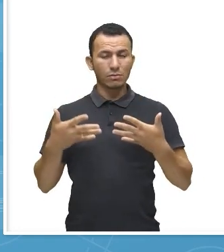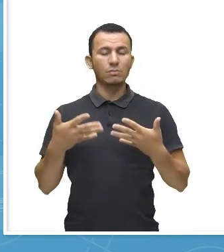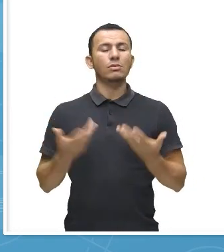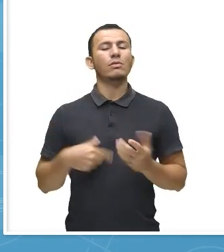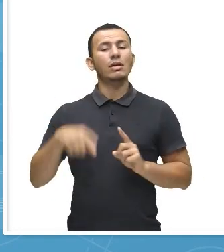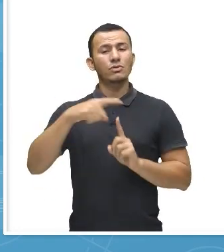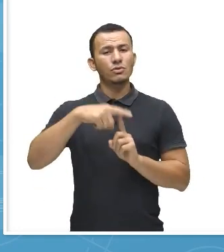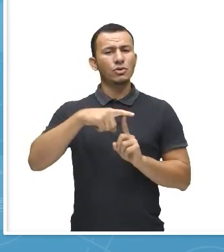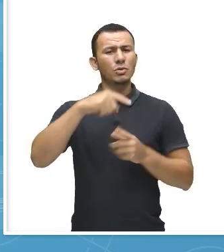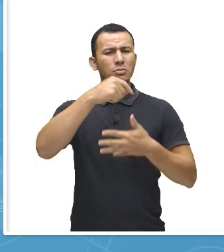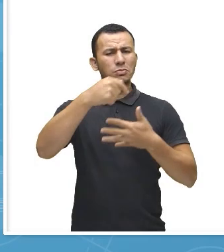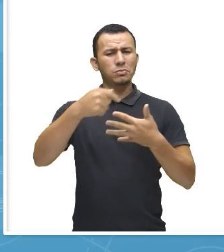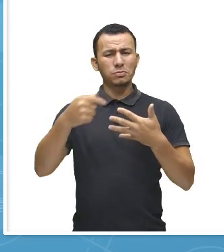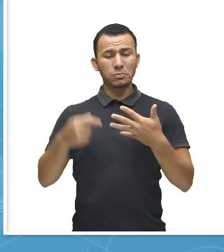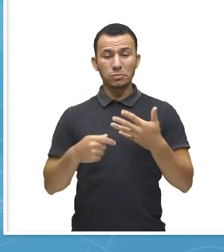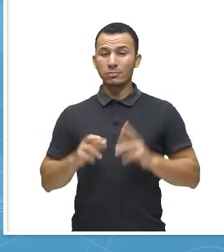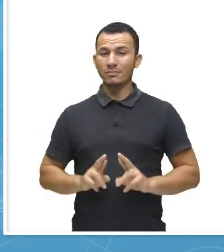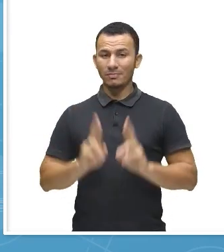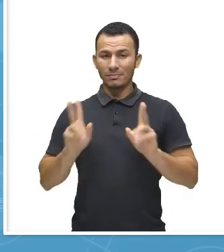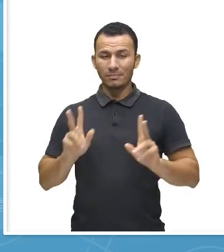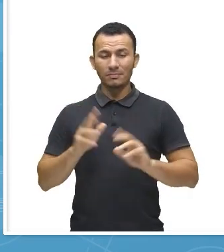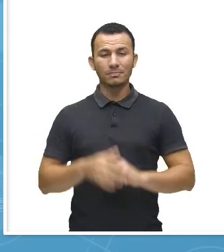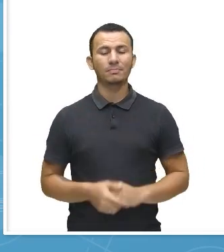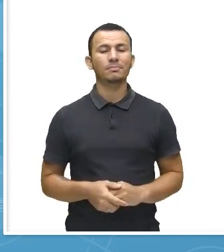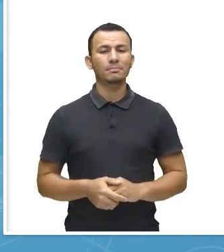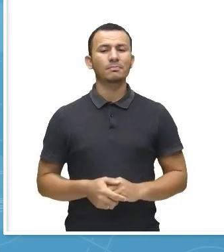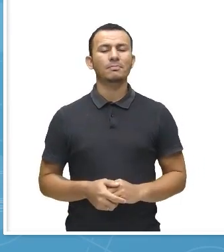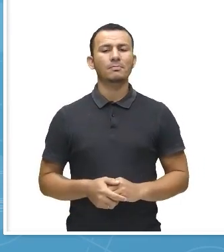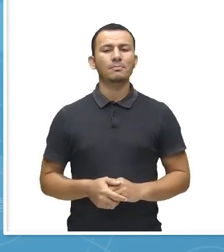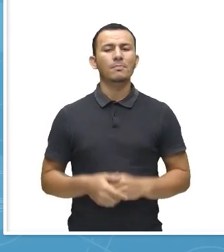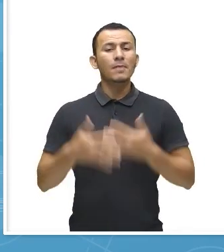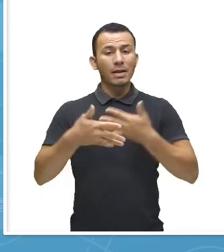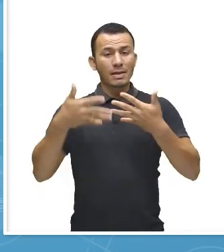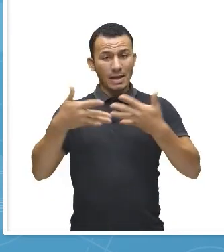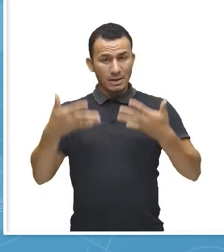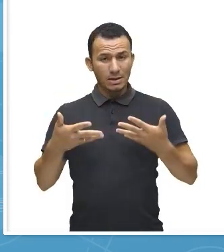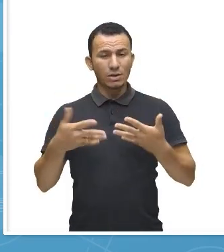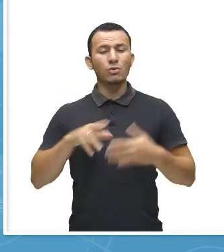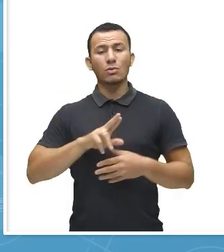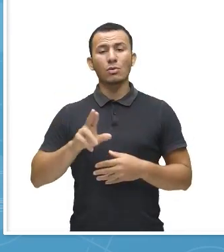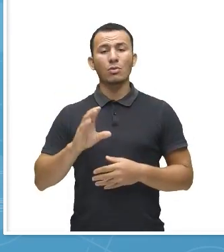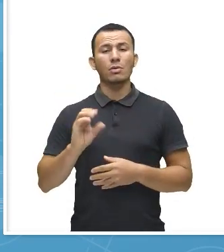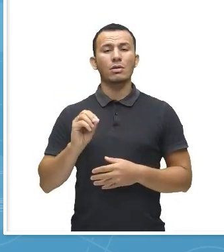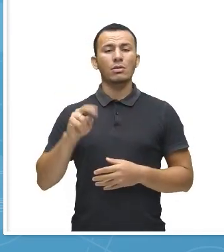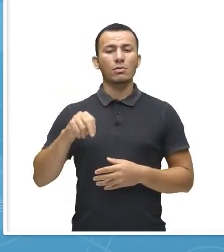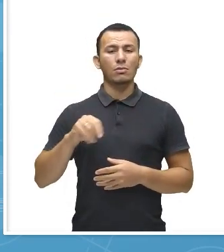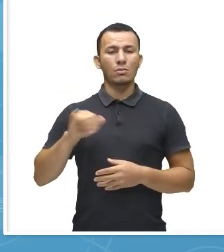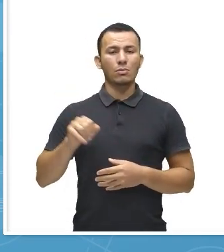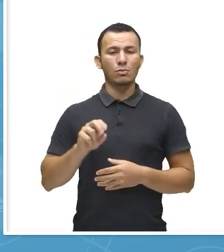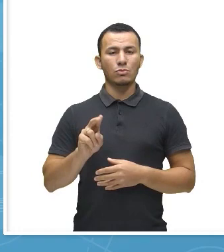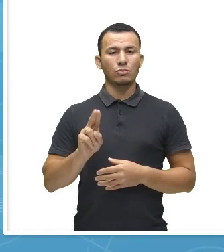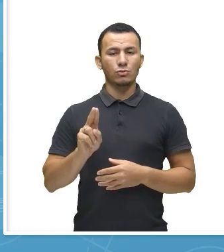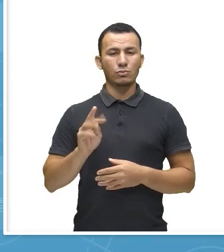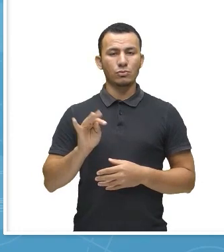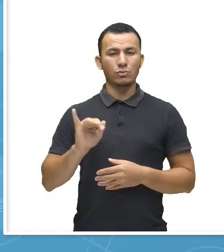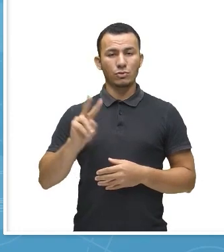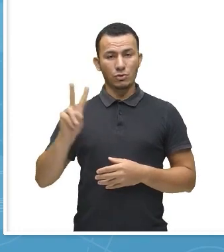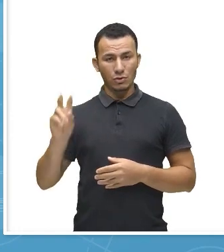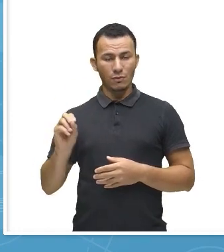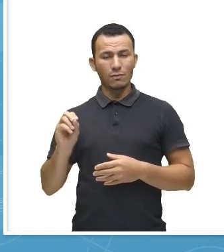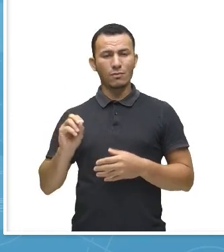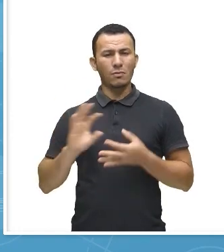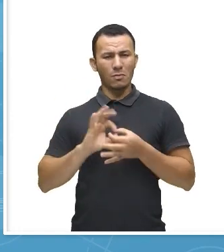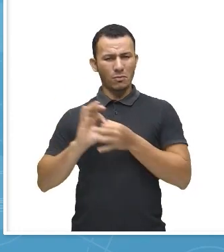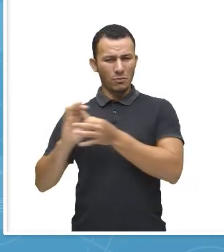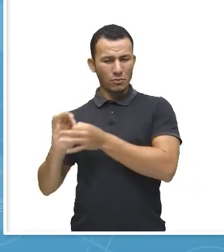tipos diferentes de tecidos, né? O tecido que a gente vai estudar na nossa aula de hoje é o tecido conjuntivo, e a gente vai ver a sua